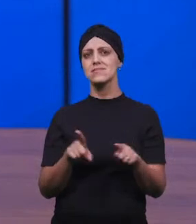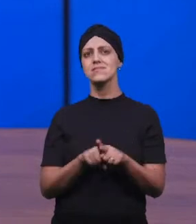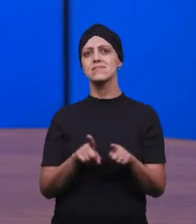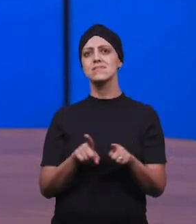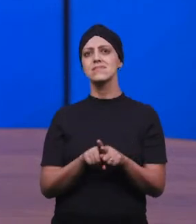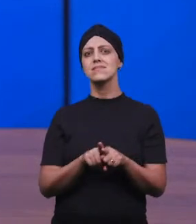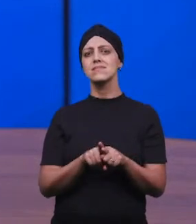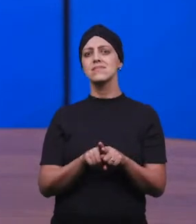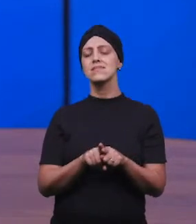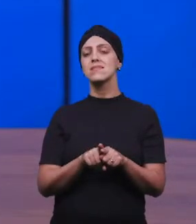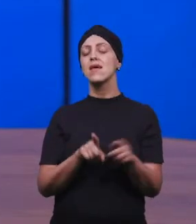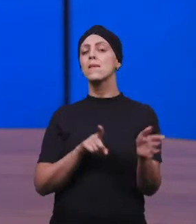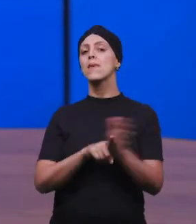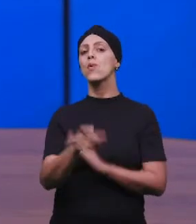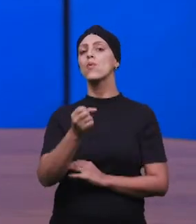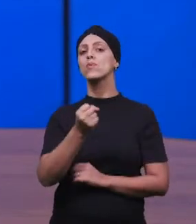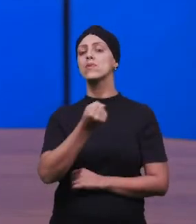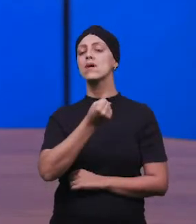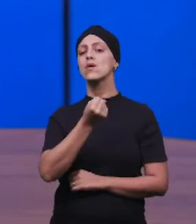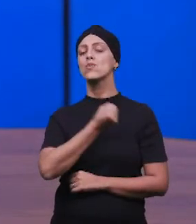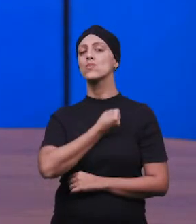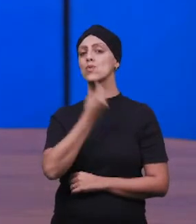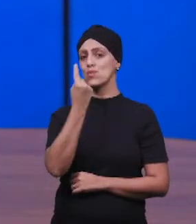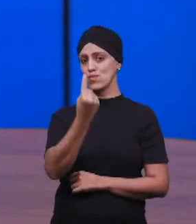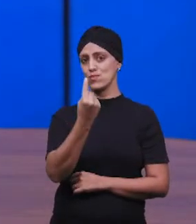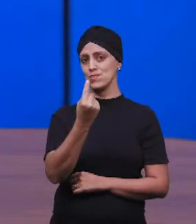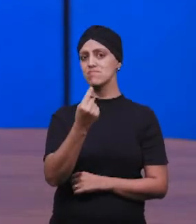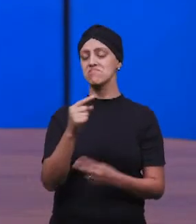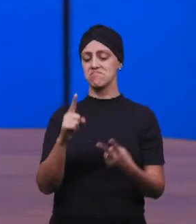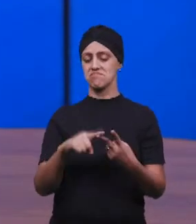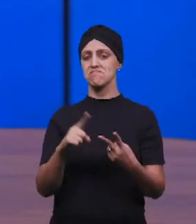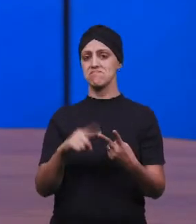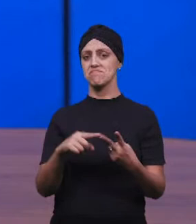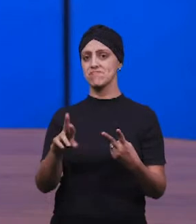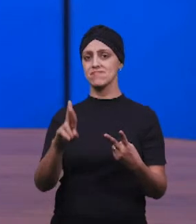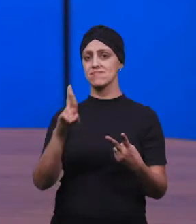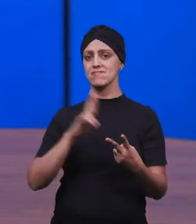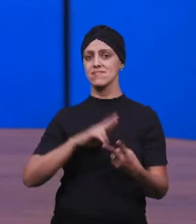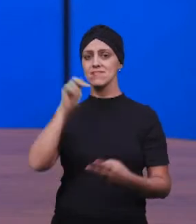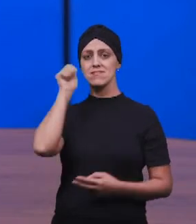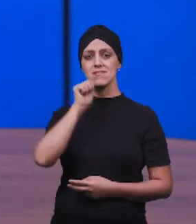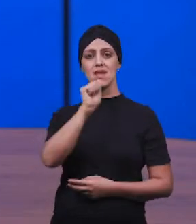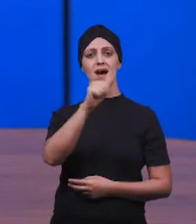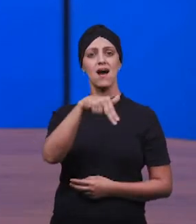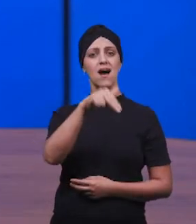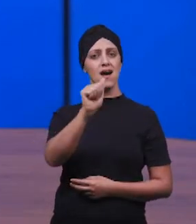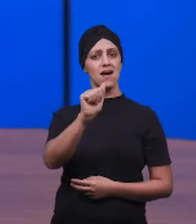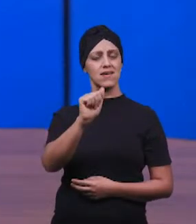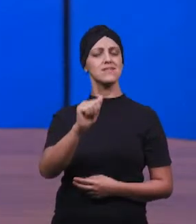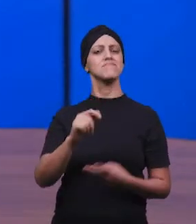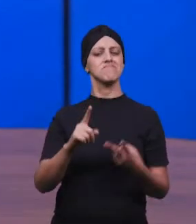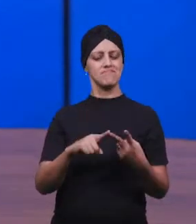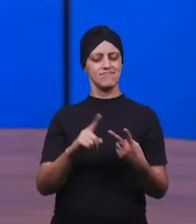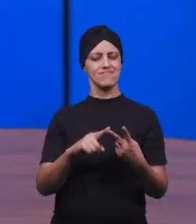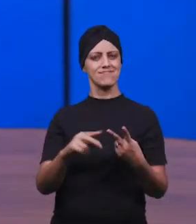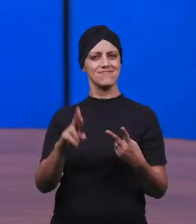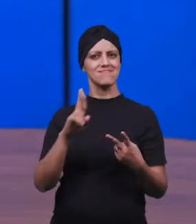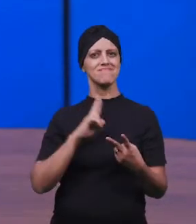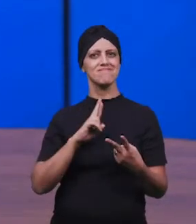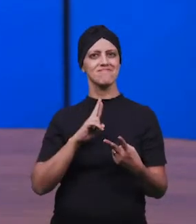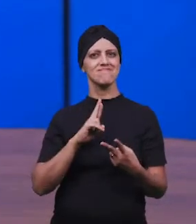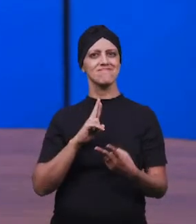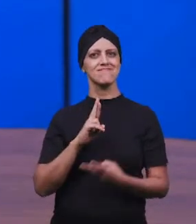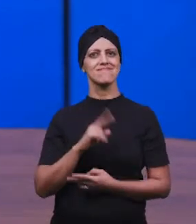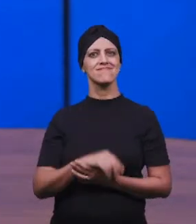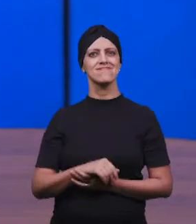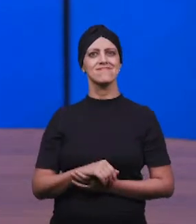será da pergunta 1, letra A e B. E quem vai responder é a irmã Ana Luísa, a nossa irmã